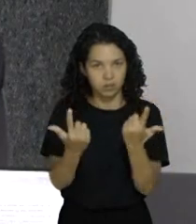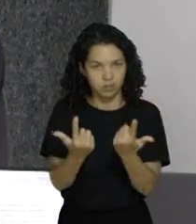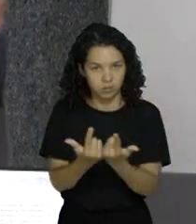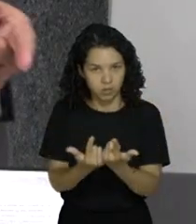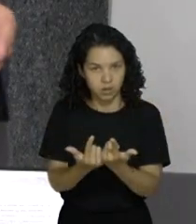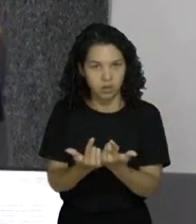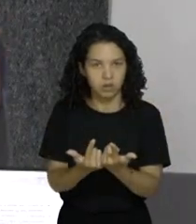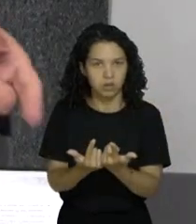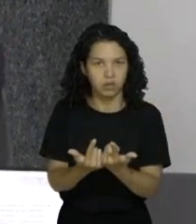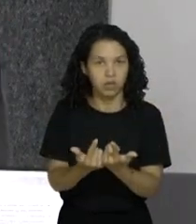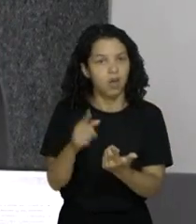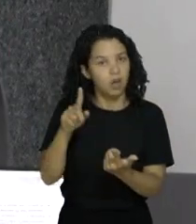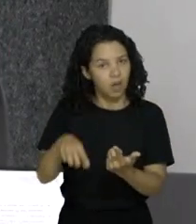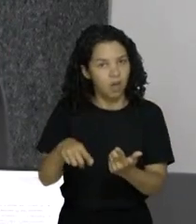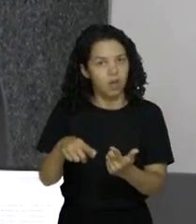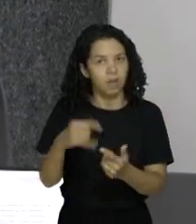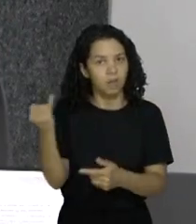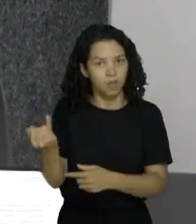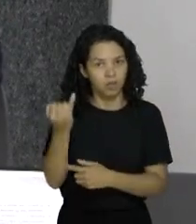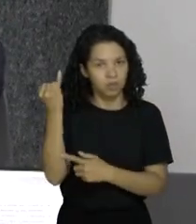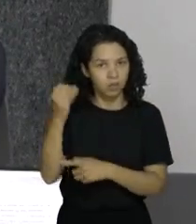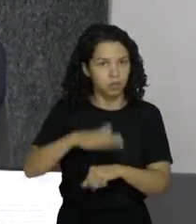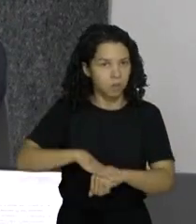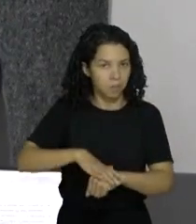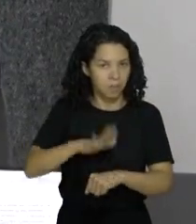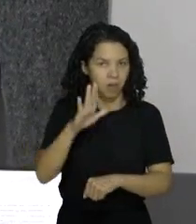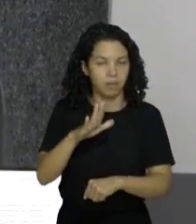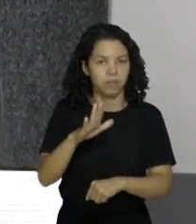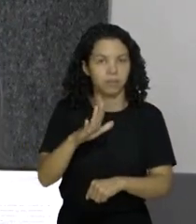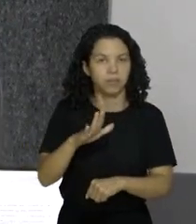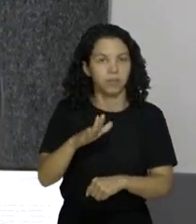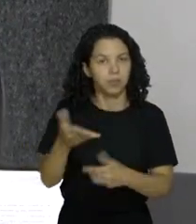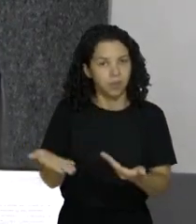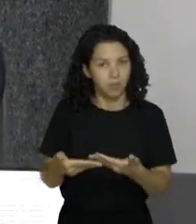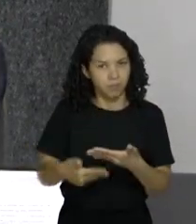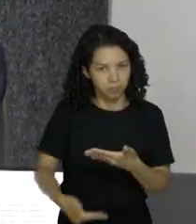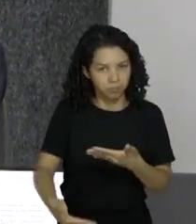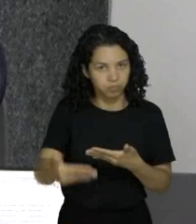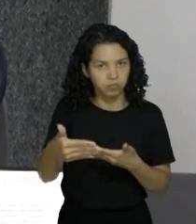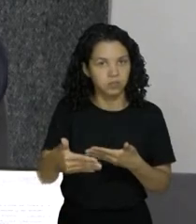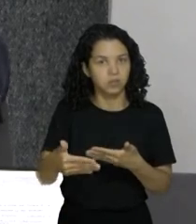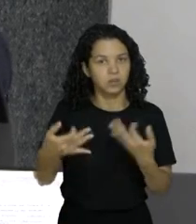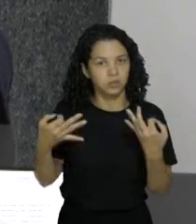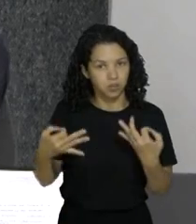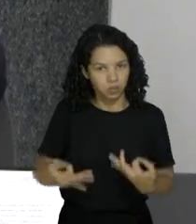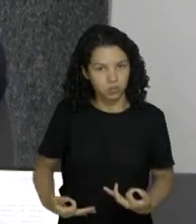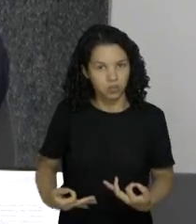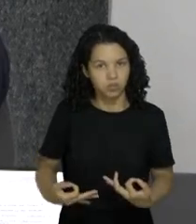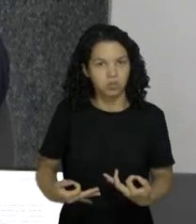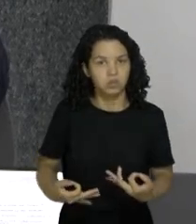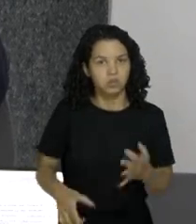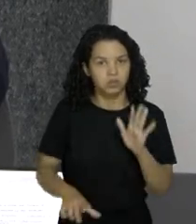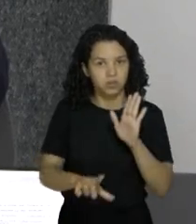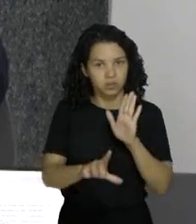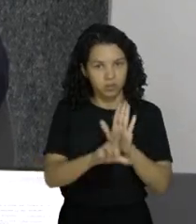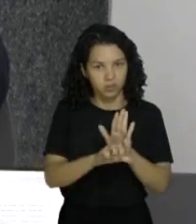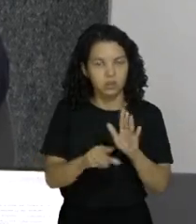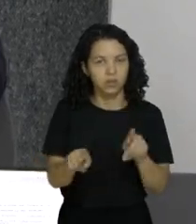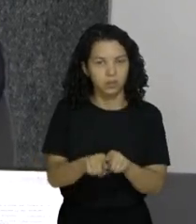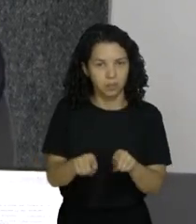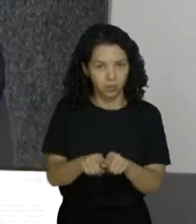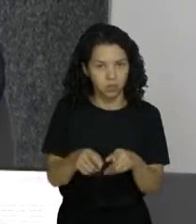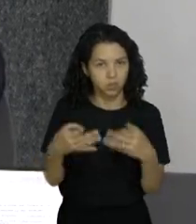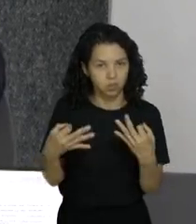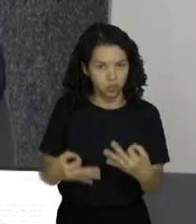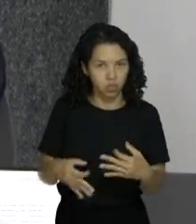tão ou mais importante do que a Lei e a partir daí por iniciativa e também Justiça seja feita além de fazer justiça